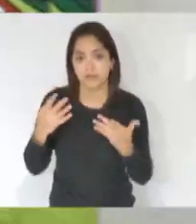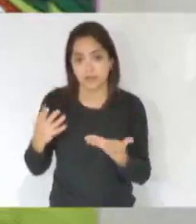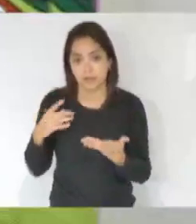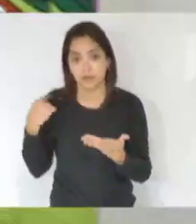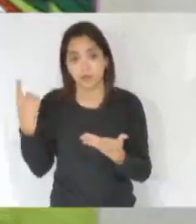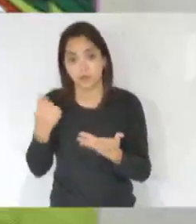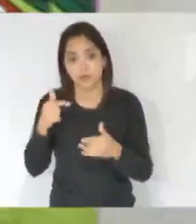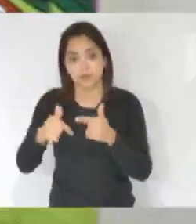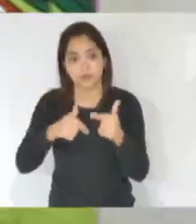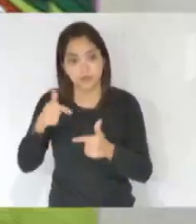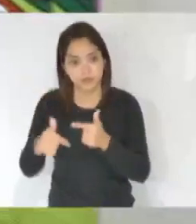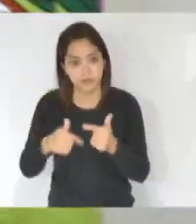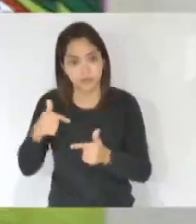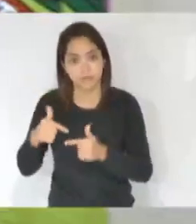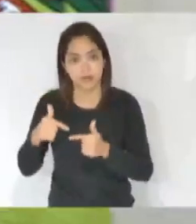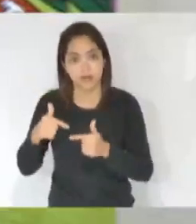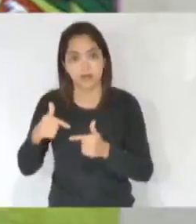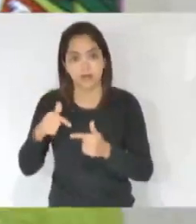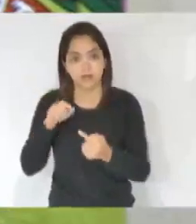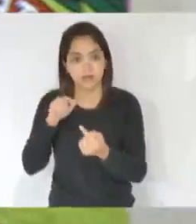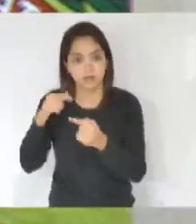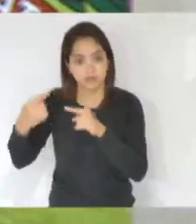atividades parlamentares